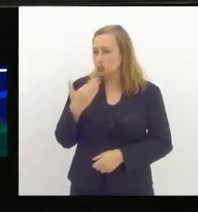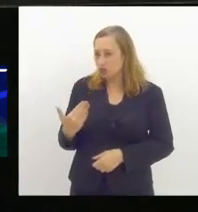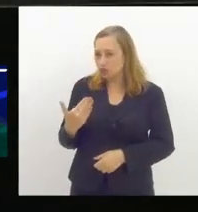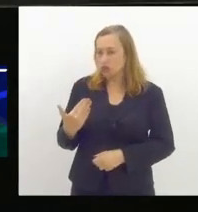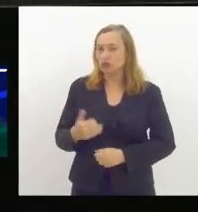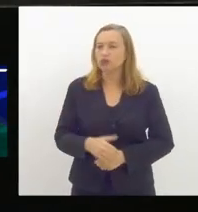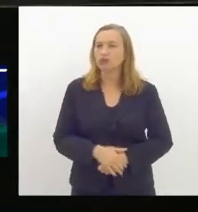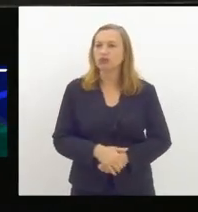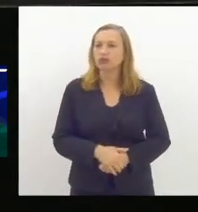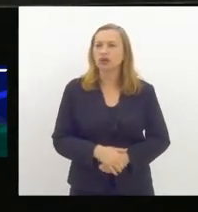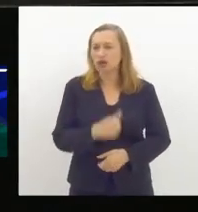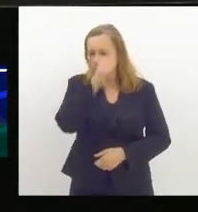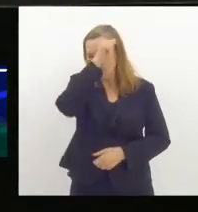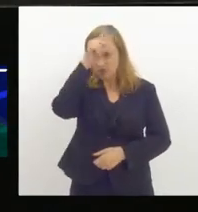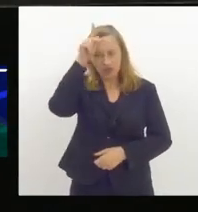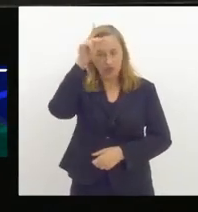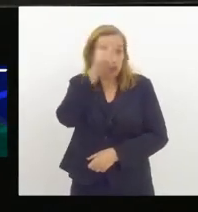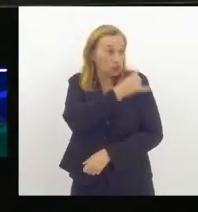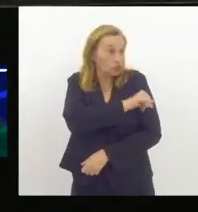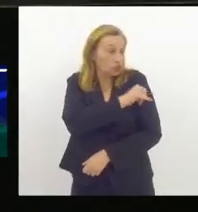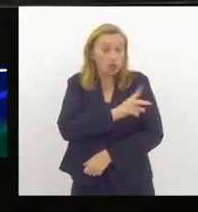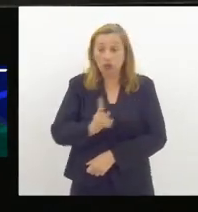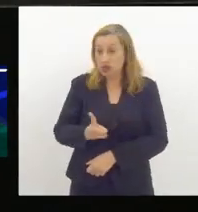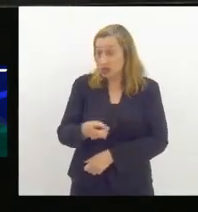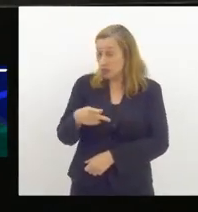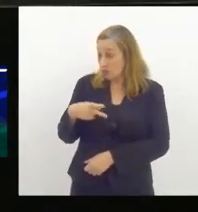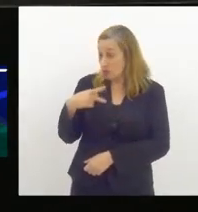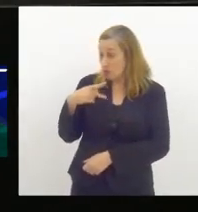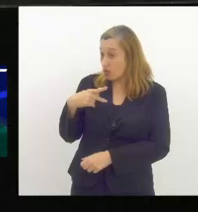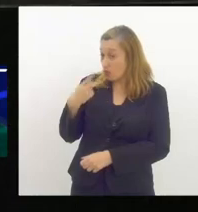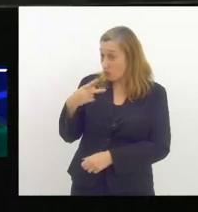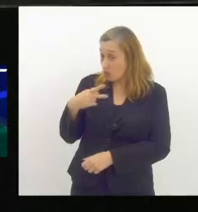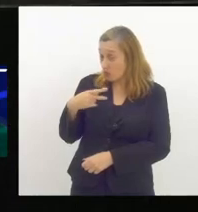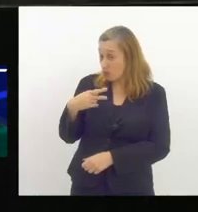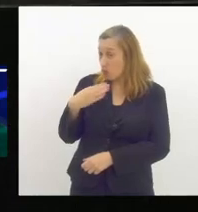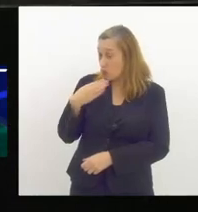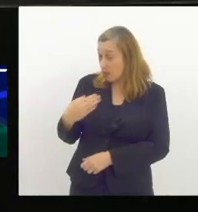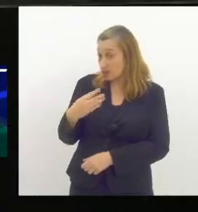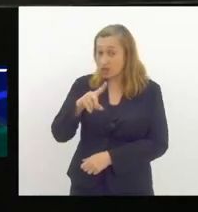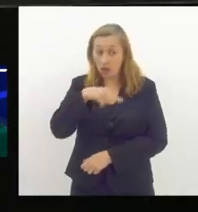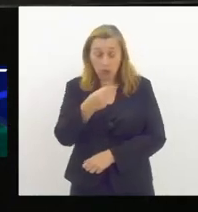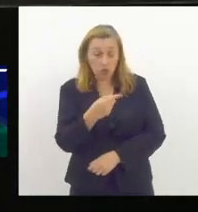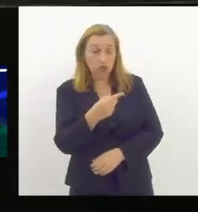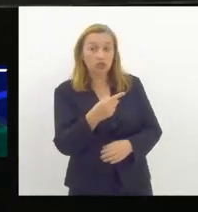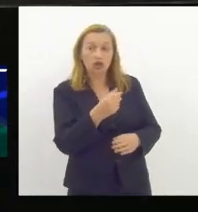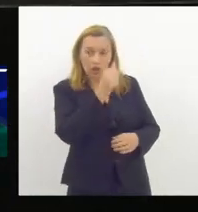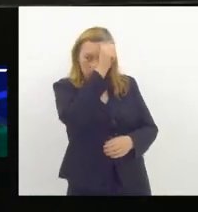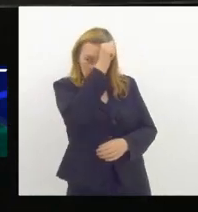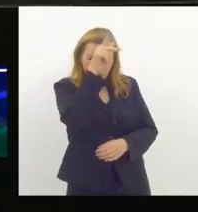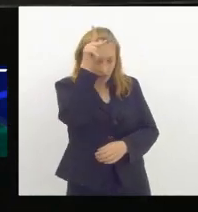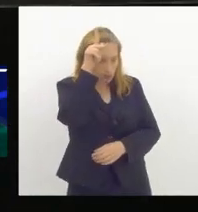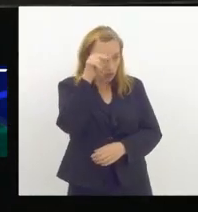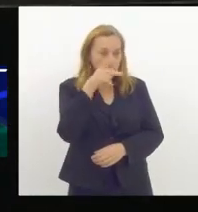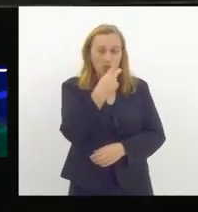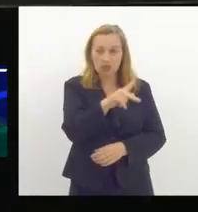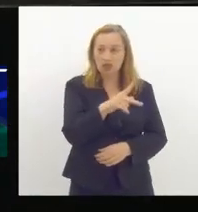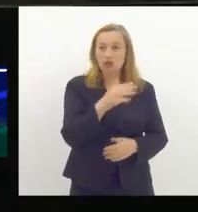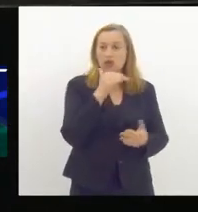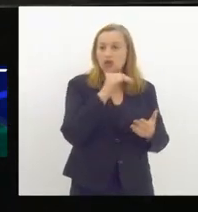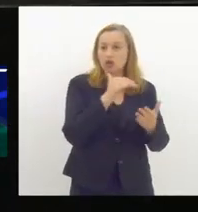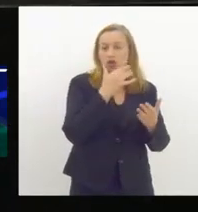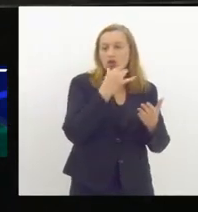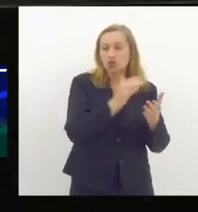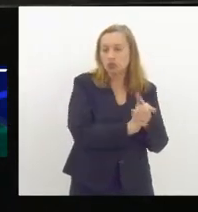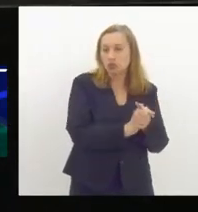solicitação à prefeitura de Janeiro Como eu faço a sensação a outras prefeituras que eu já assisti também a Prefeitura em que o seu esposo é